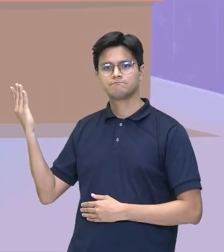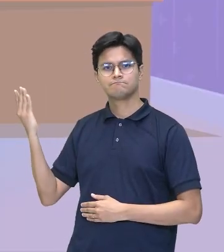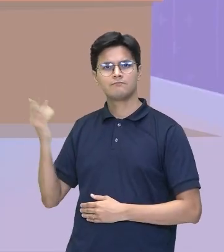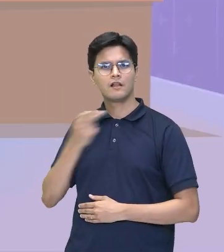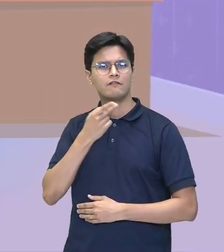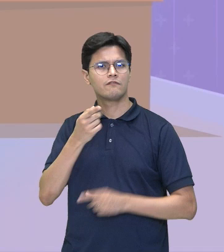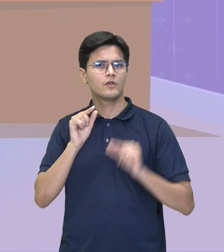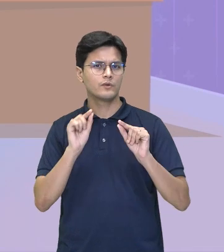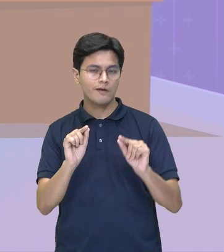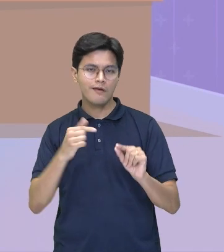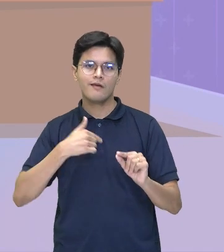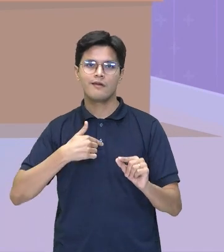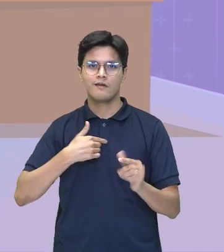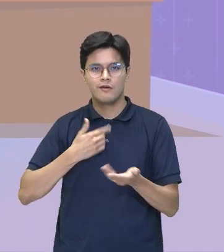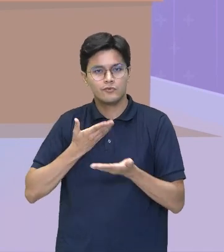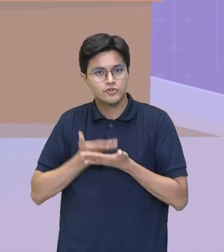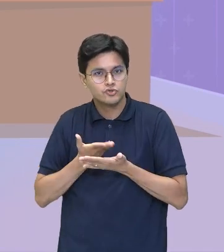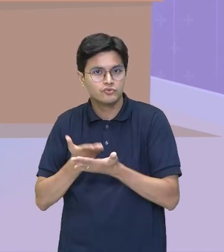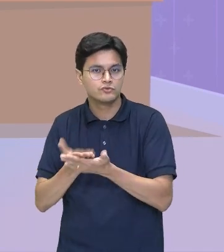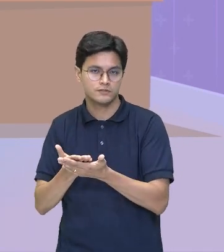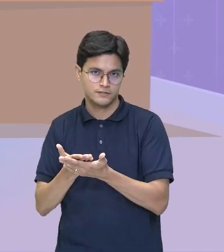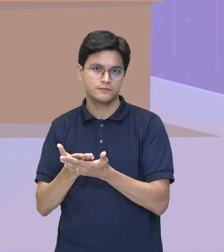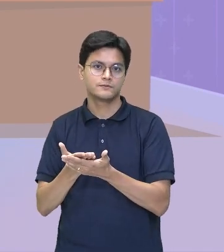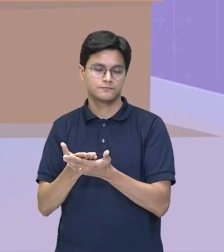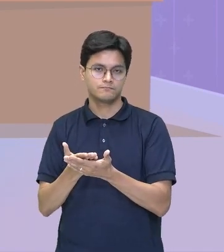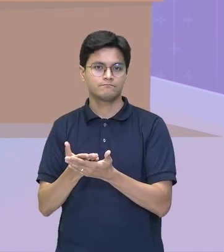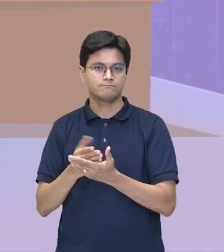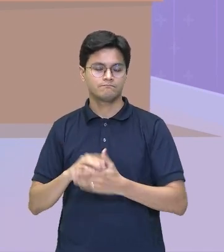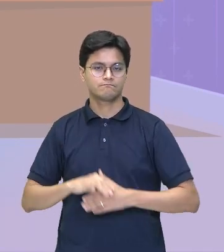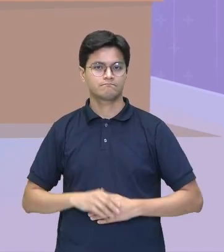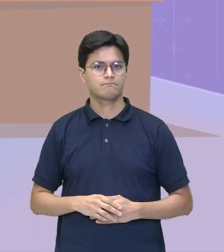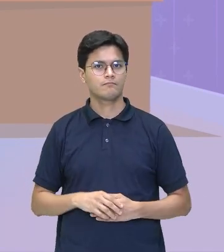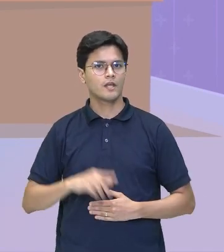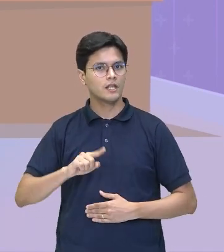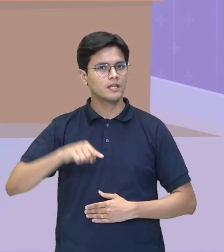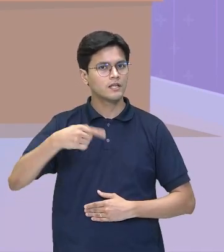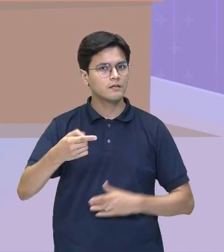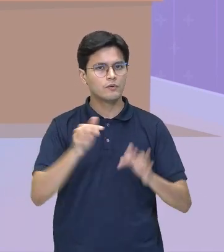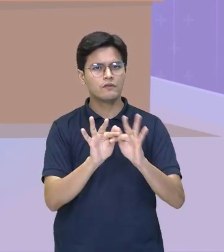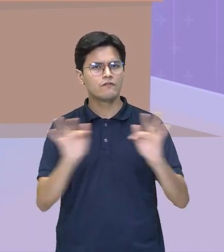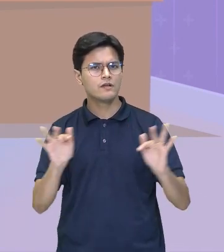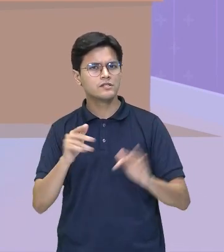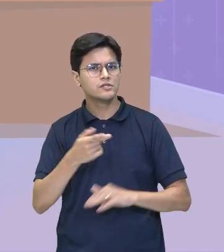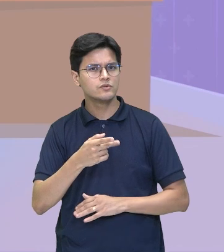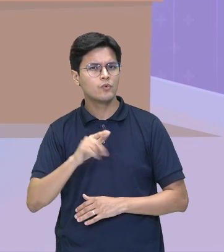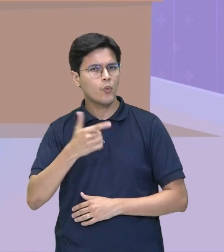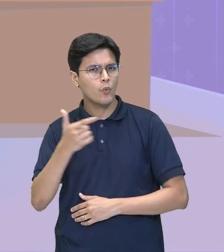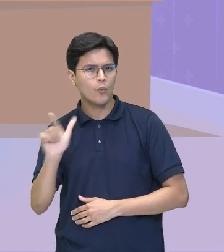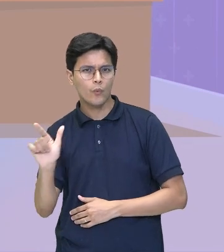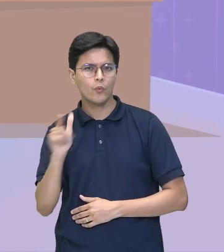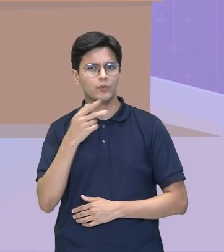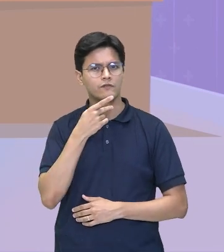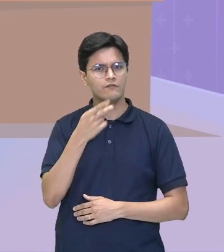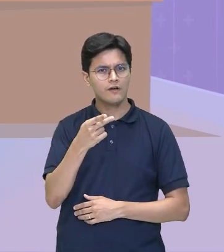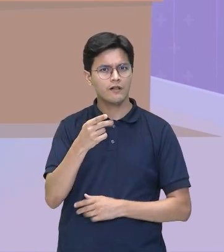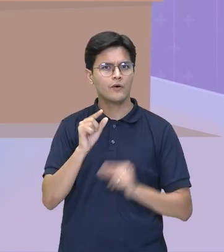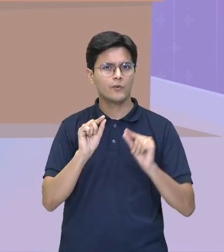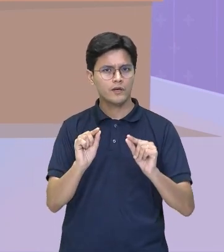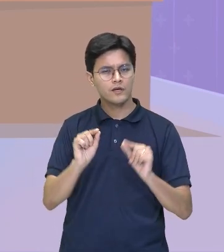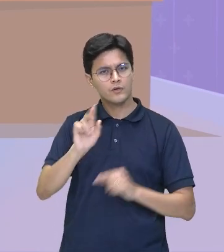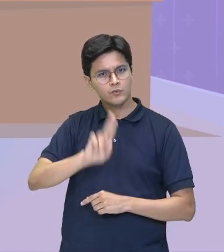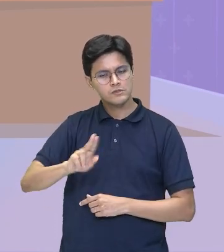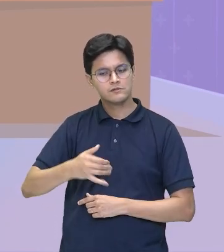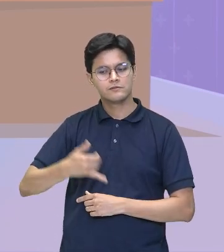estava estudando. E aí, ela fala uma outra frase, olha só, estava ali com o celular na mão, e ela